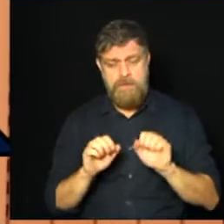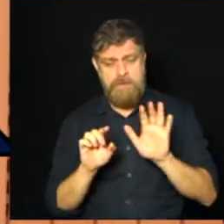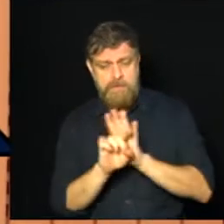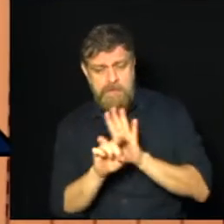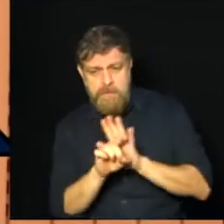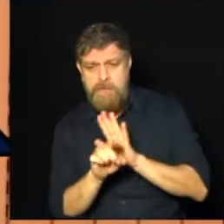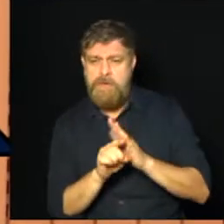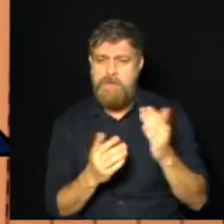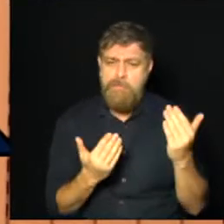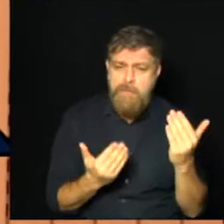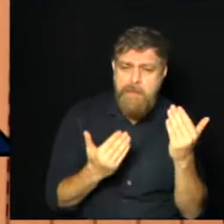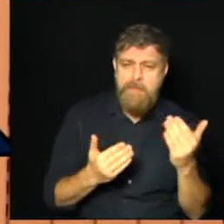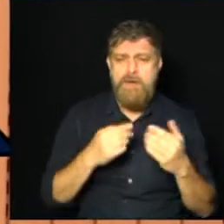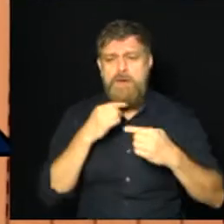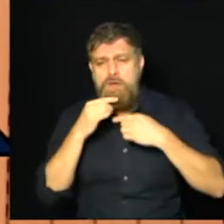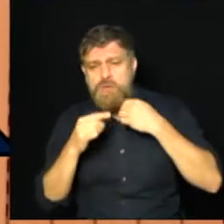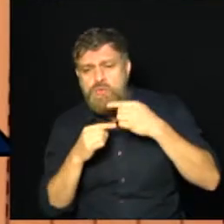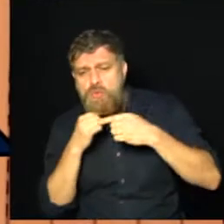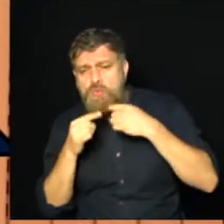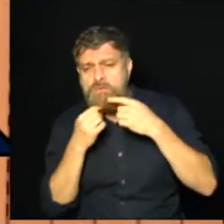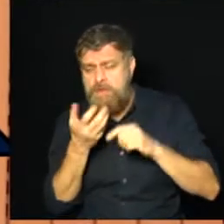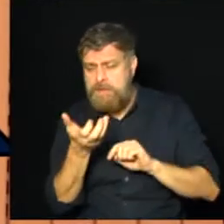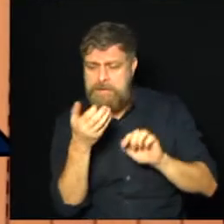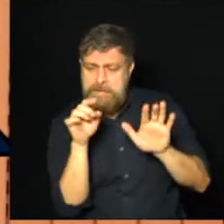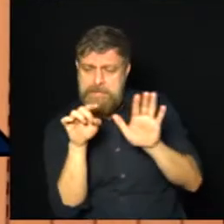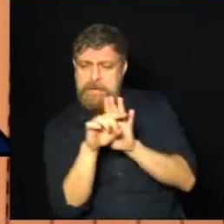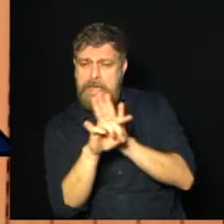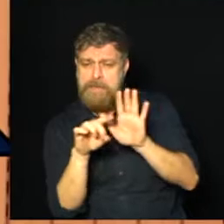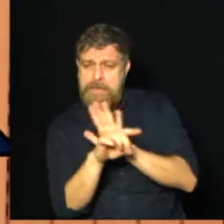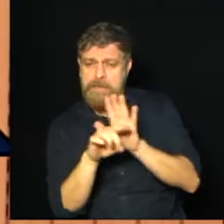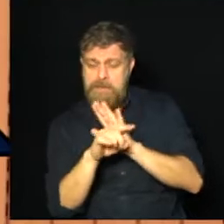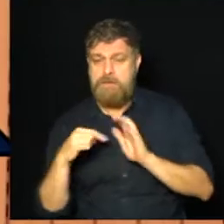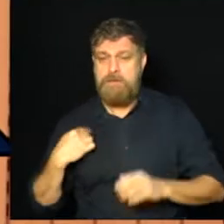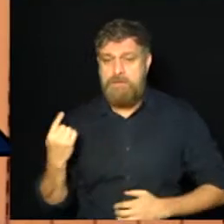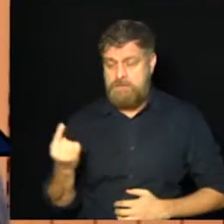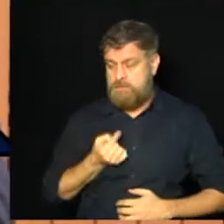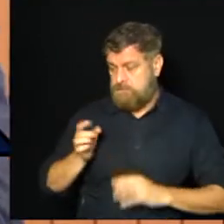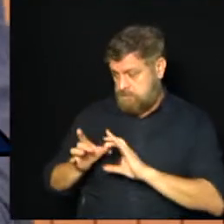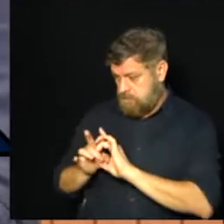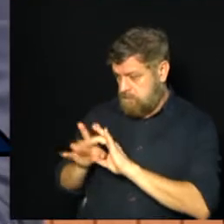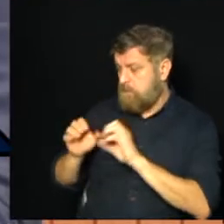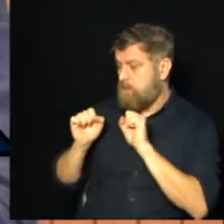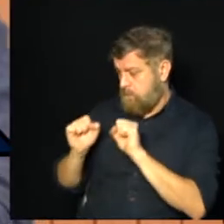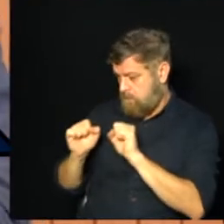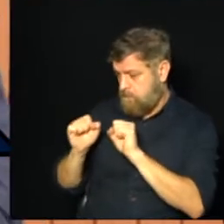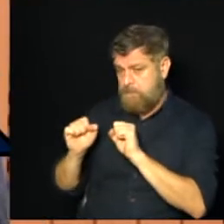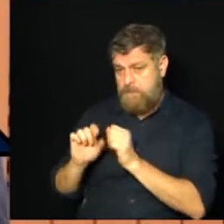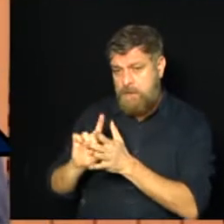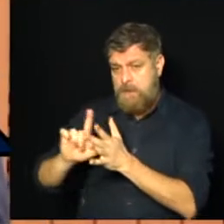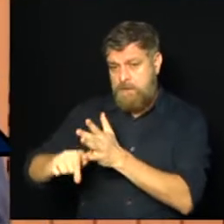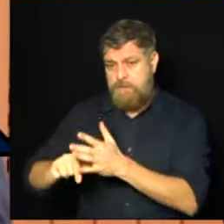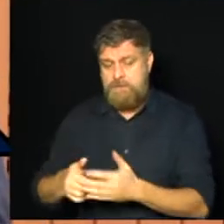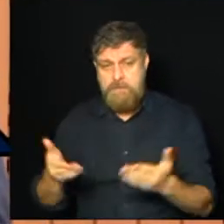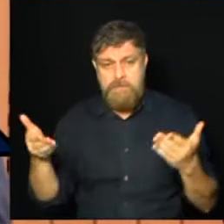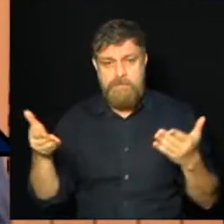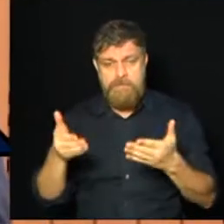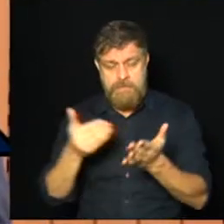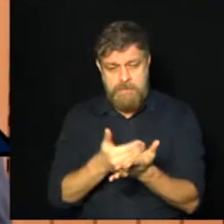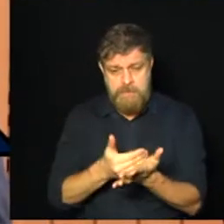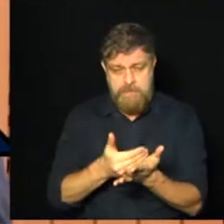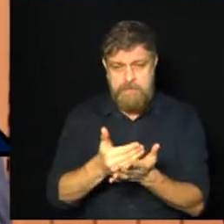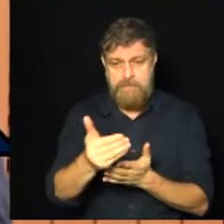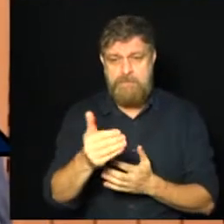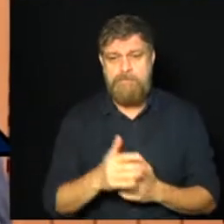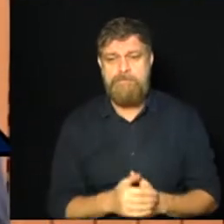queiram fazer alguns questionamentos, nós abriremos as perguntas. Então, eu vou passar, inicialmente,